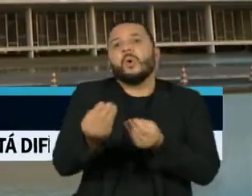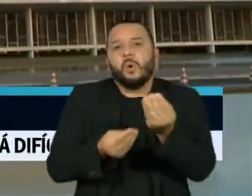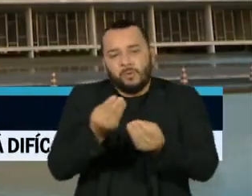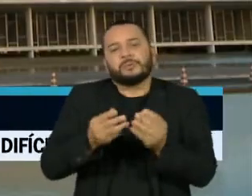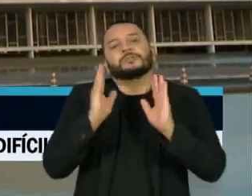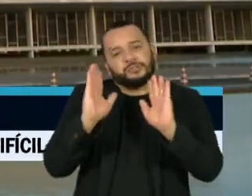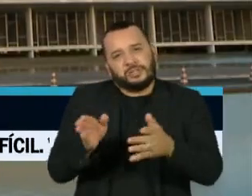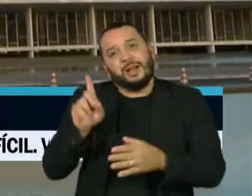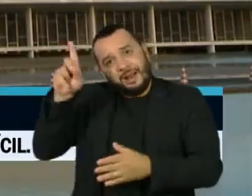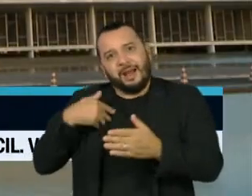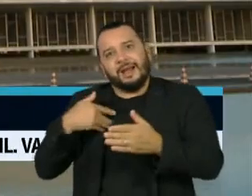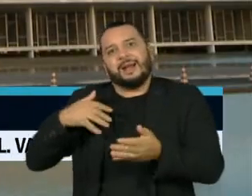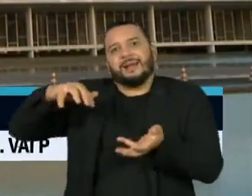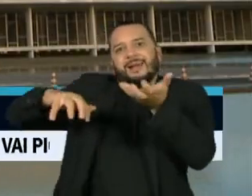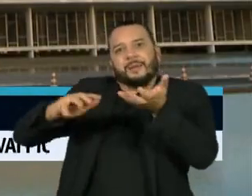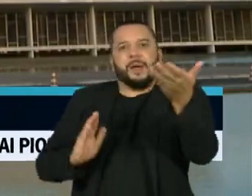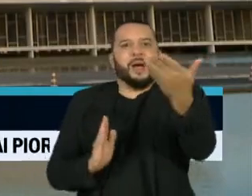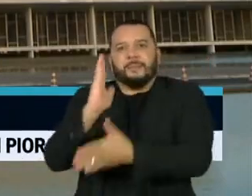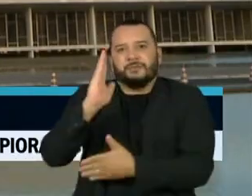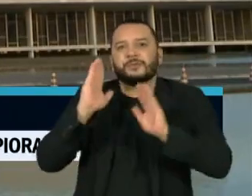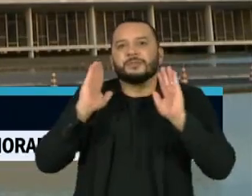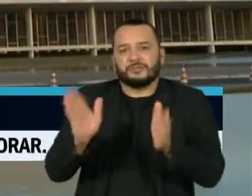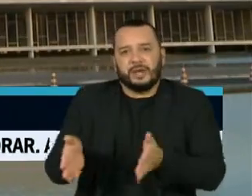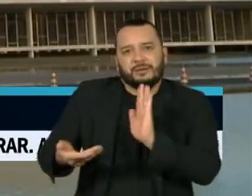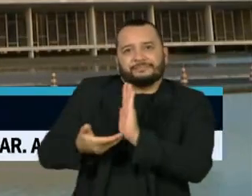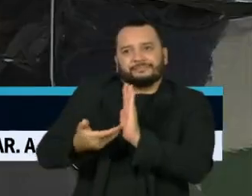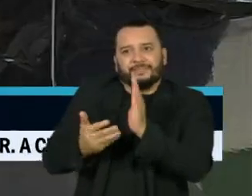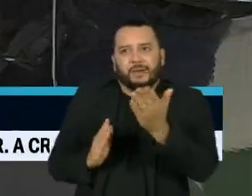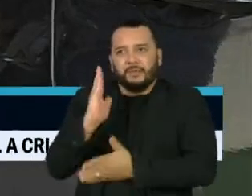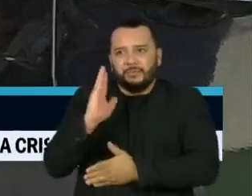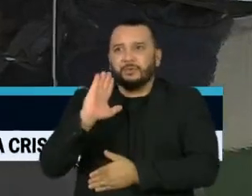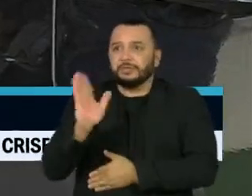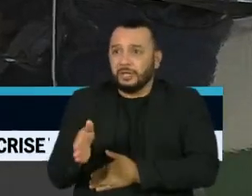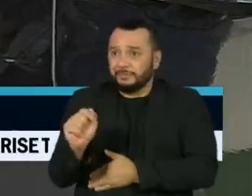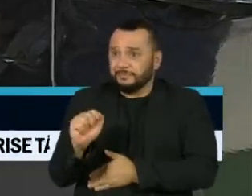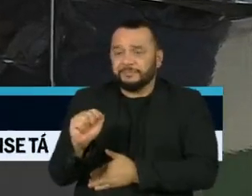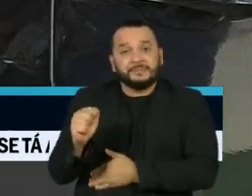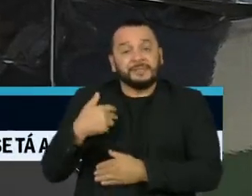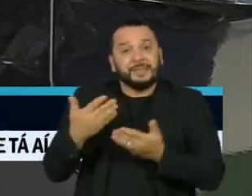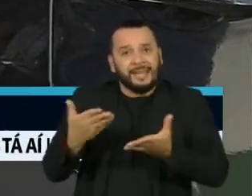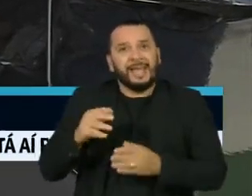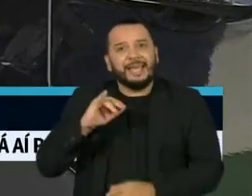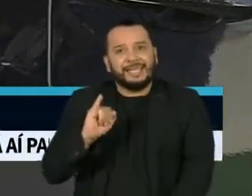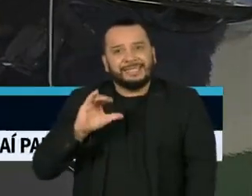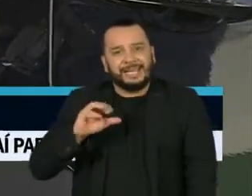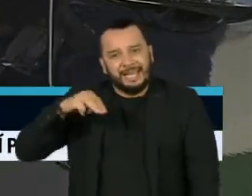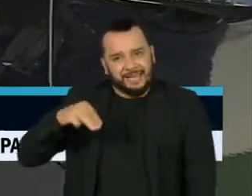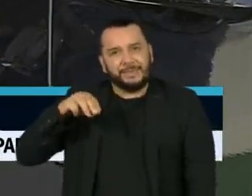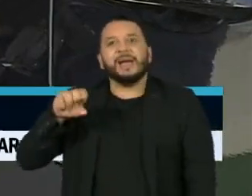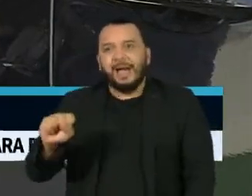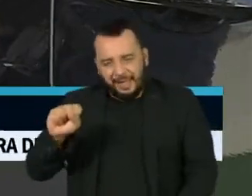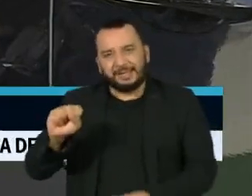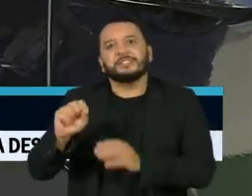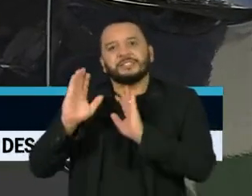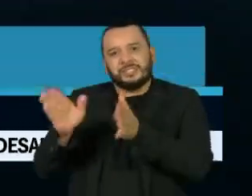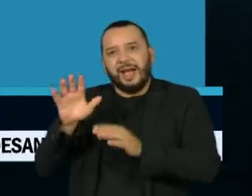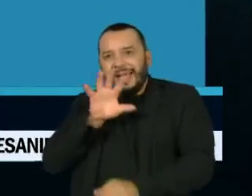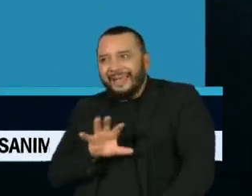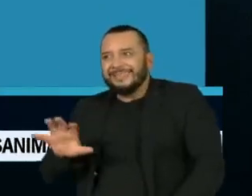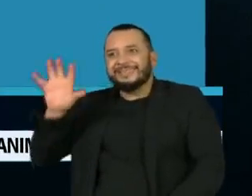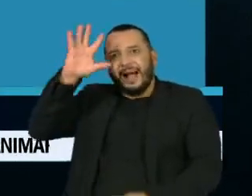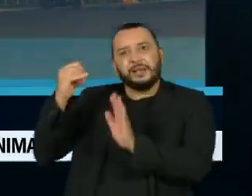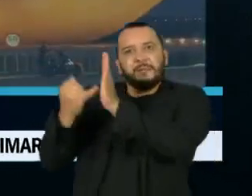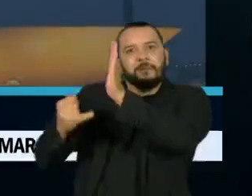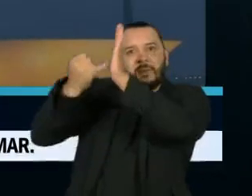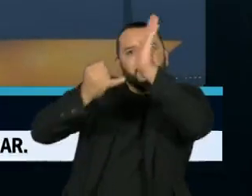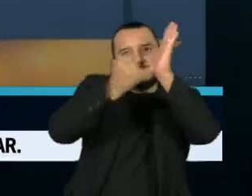foi aprovado na Câmara. O texto original busca restringir a variação do ICMS arrecadado pelos estados.